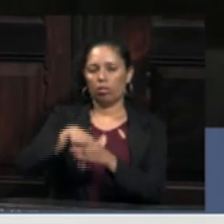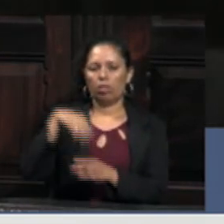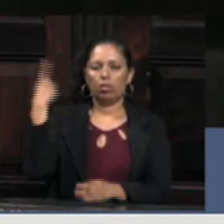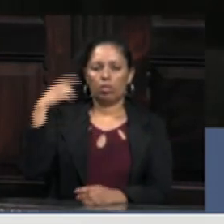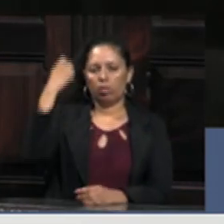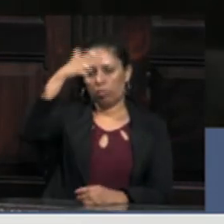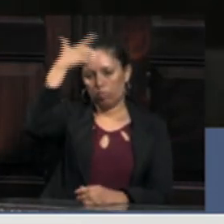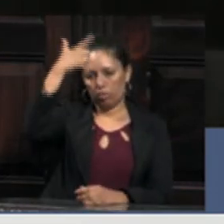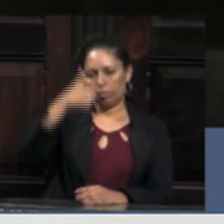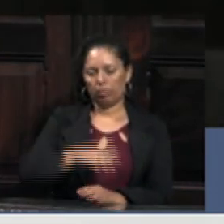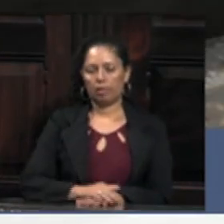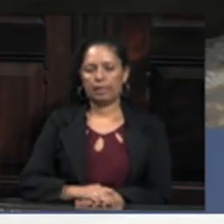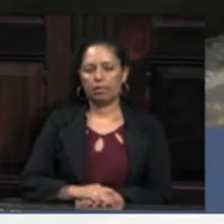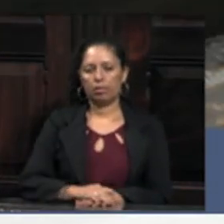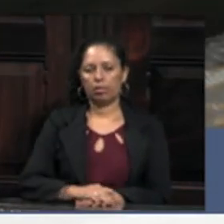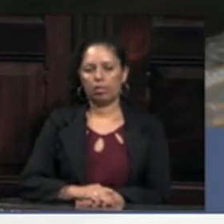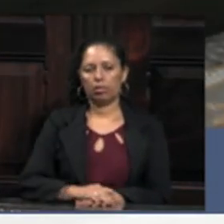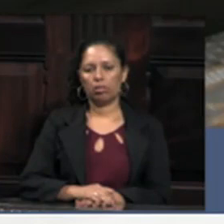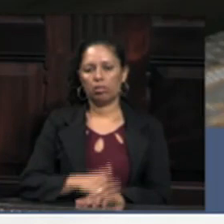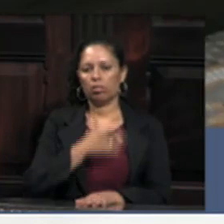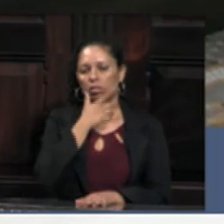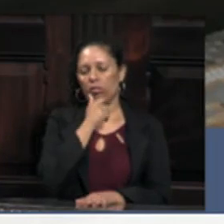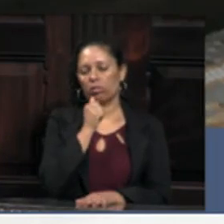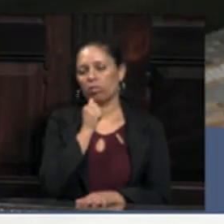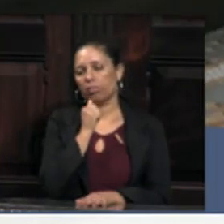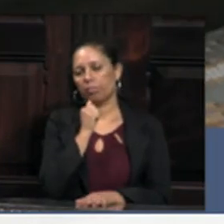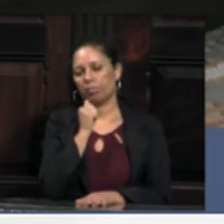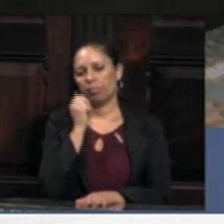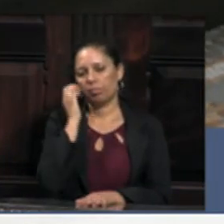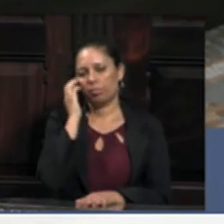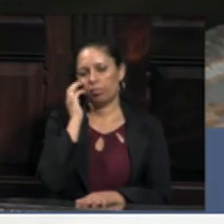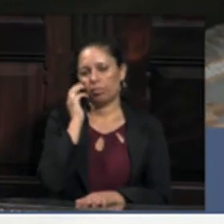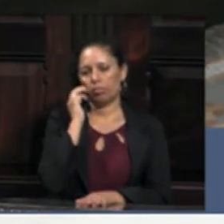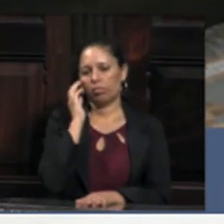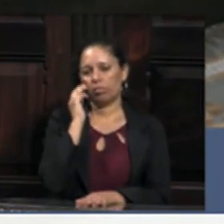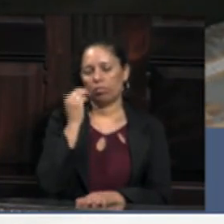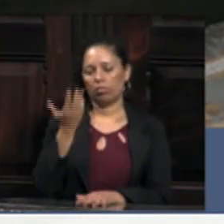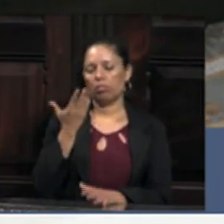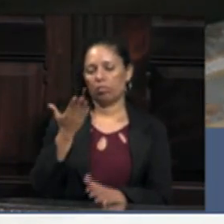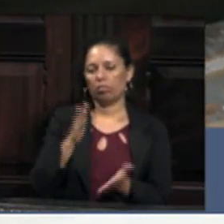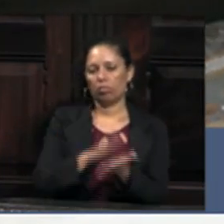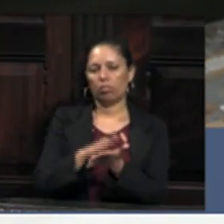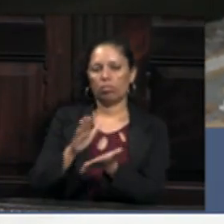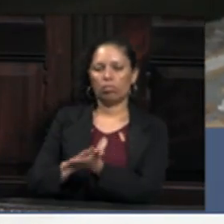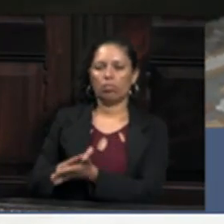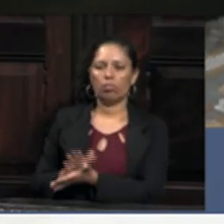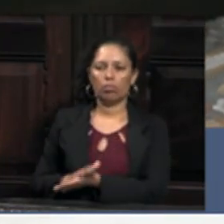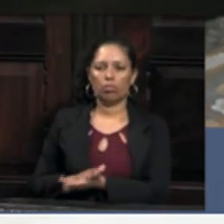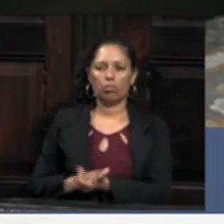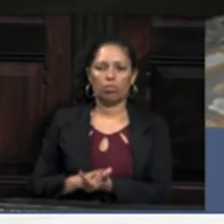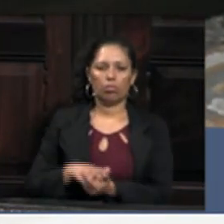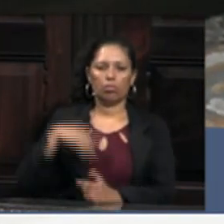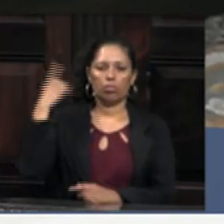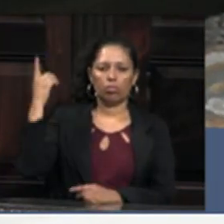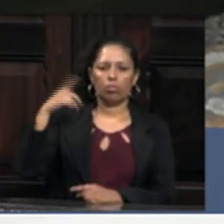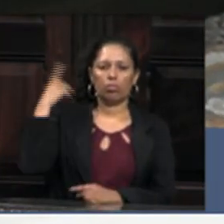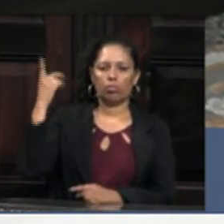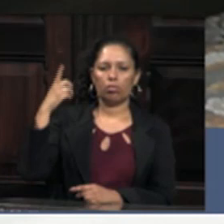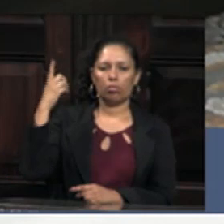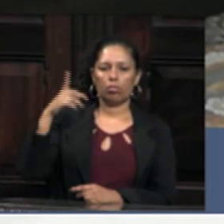Paulo. Senhor presidente, queria parabenizar o